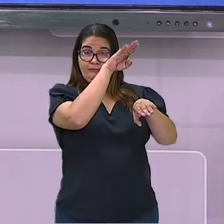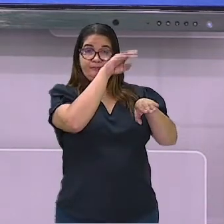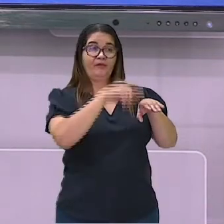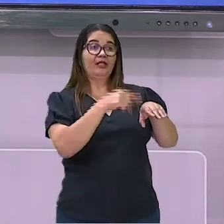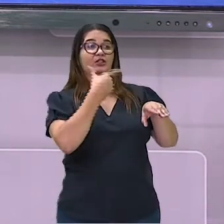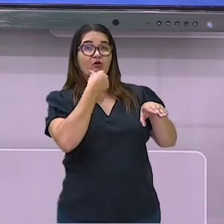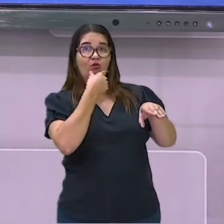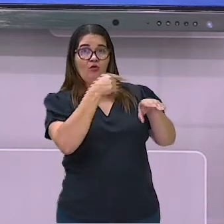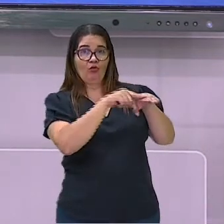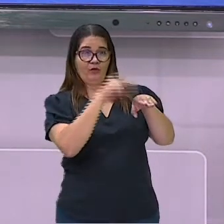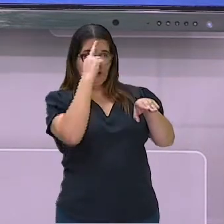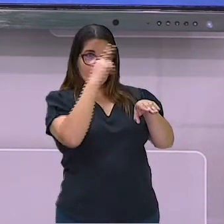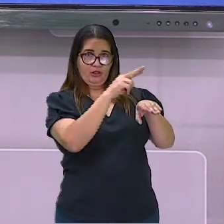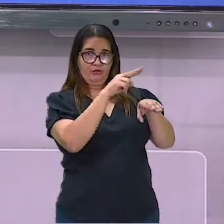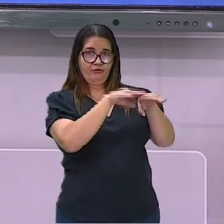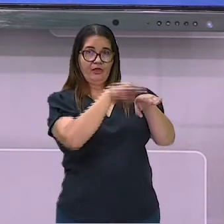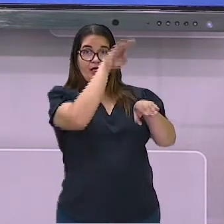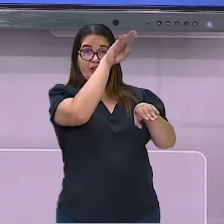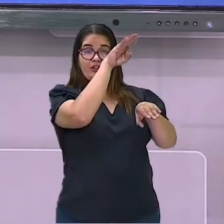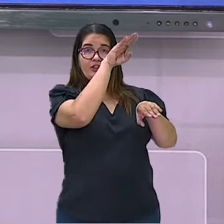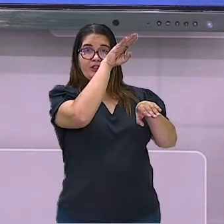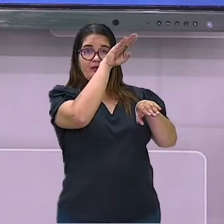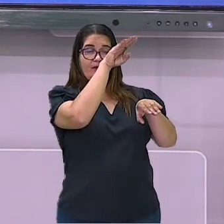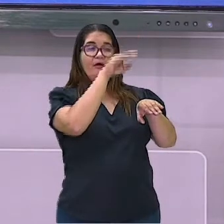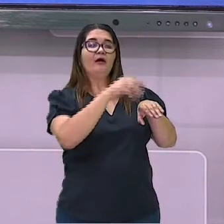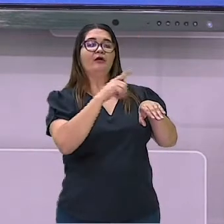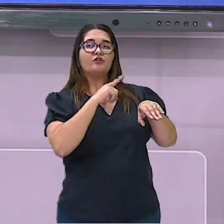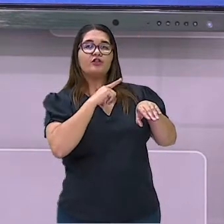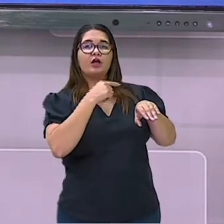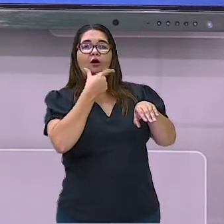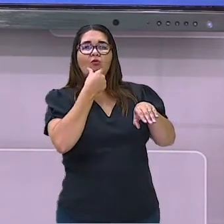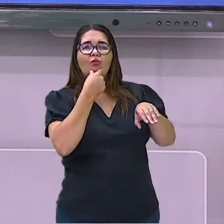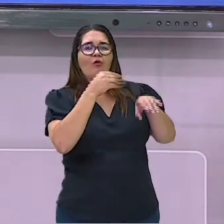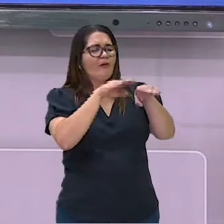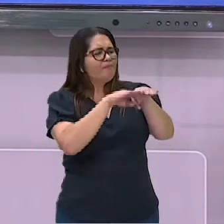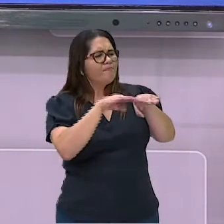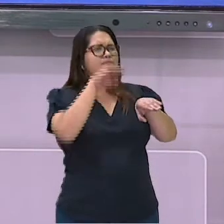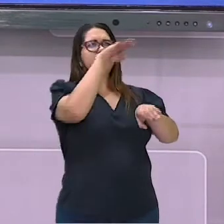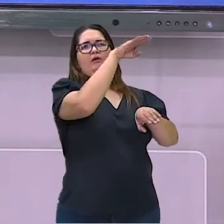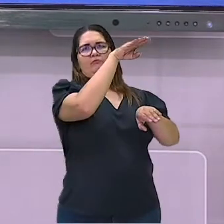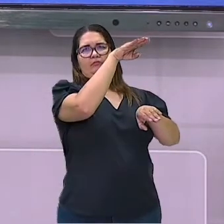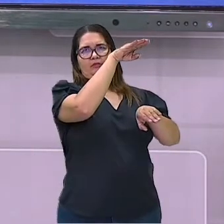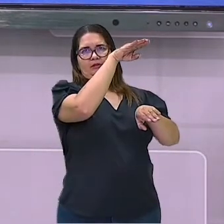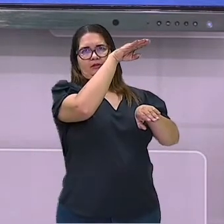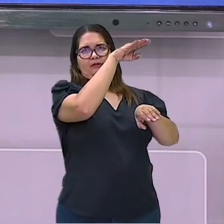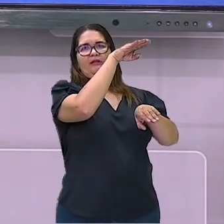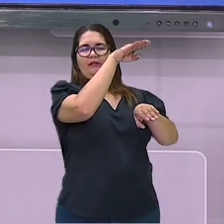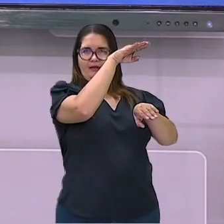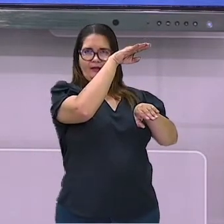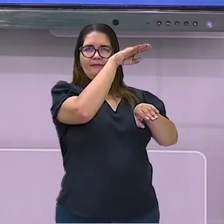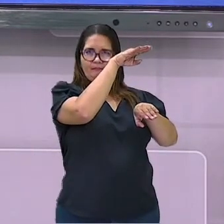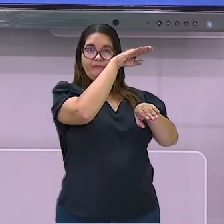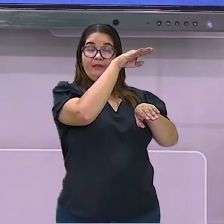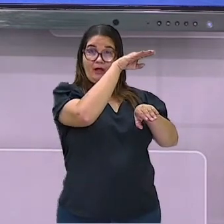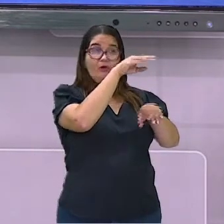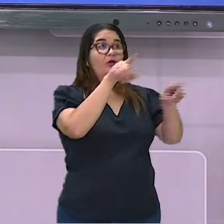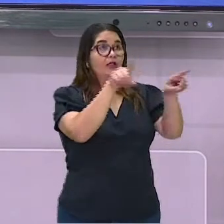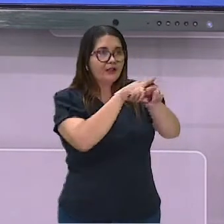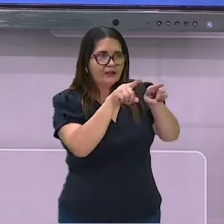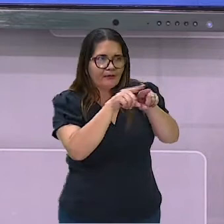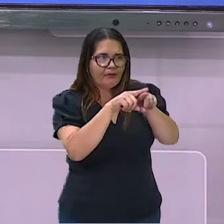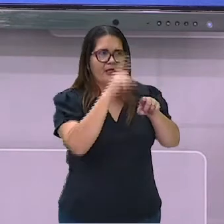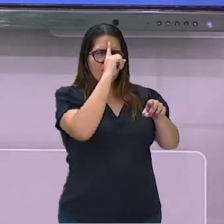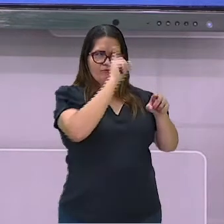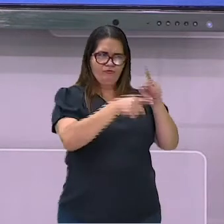trabalho dos escravos e assegurava o bom estado dos equipamentos. Então, também tinha um fiscalizador dos